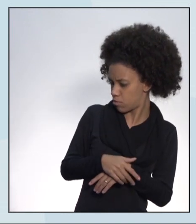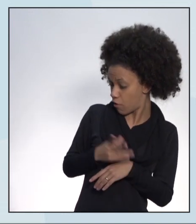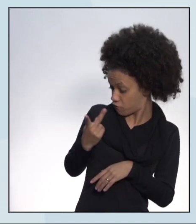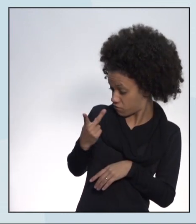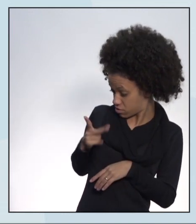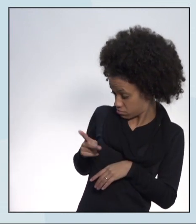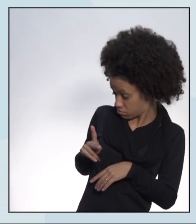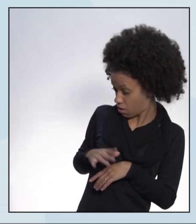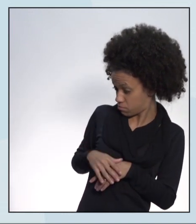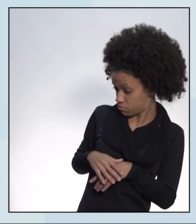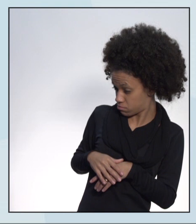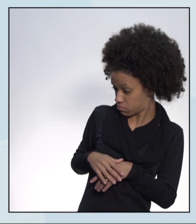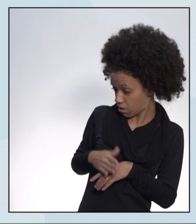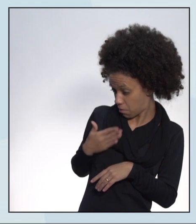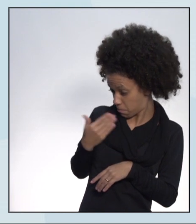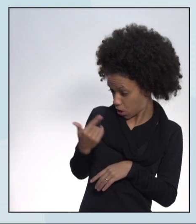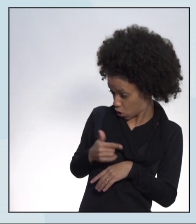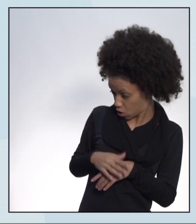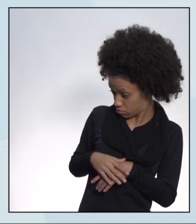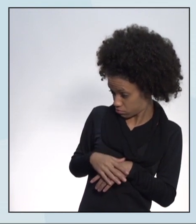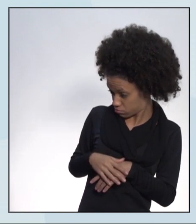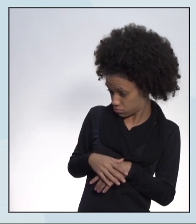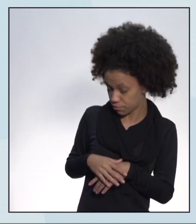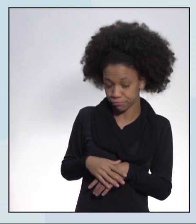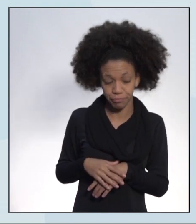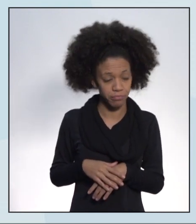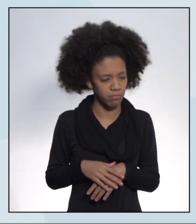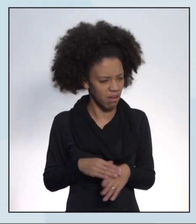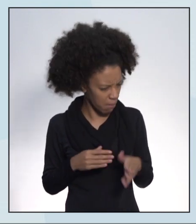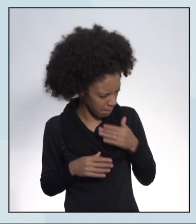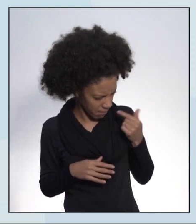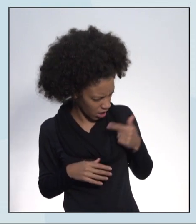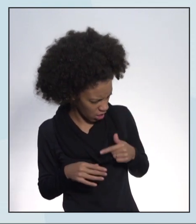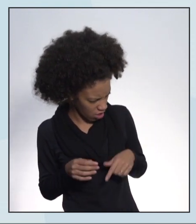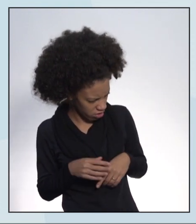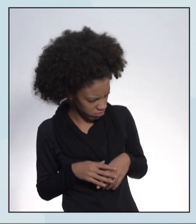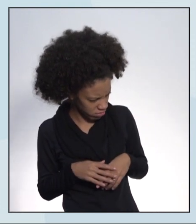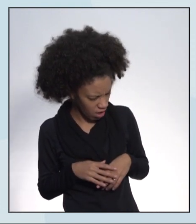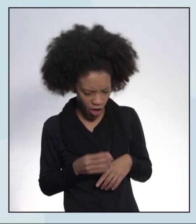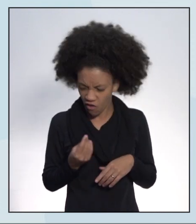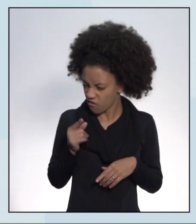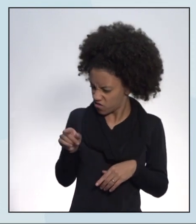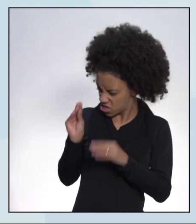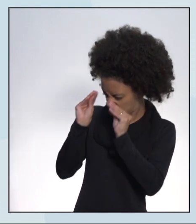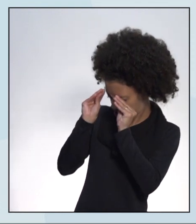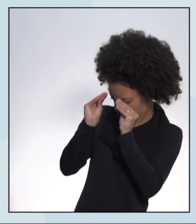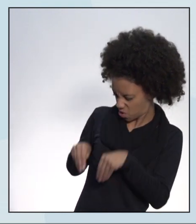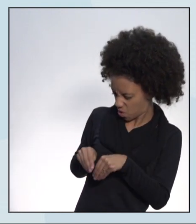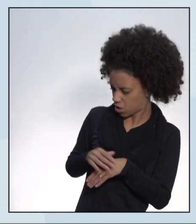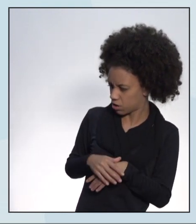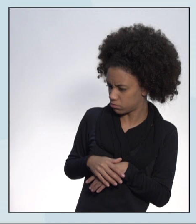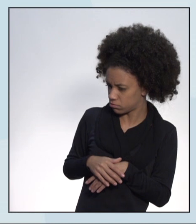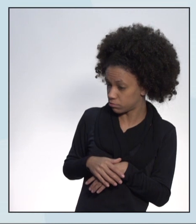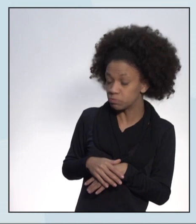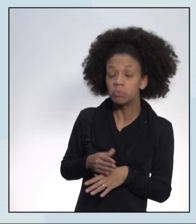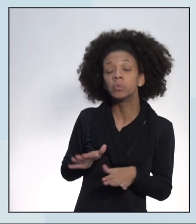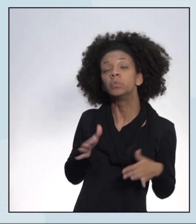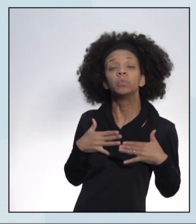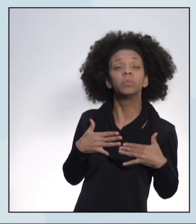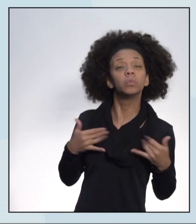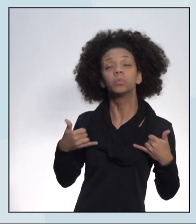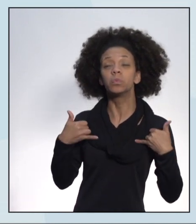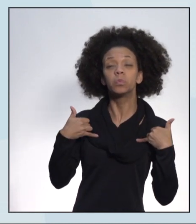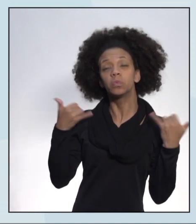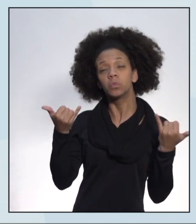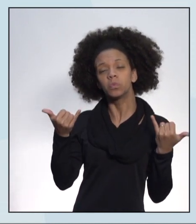está agora é melhor que cose. Você ignora os que cose, sou eu e muito eu.